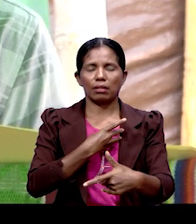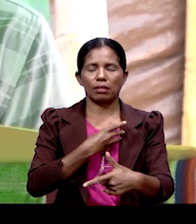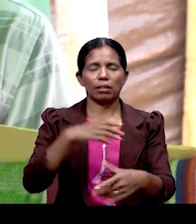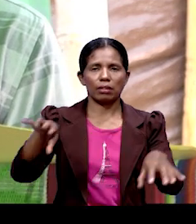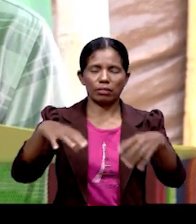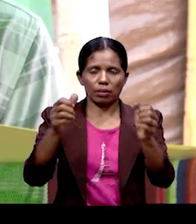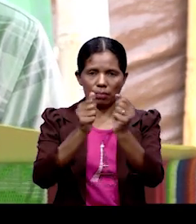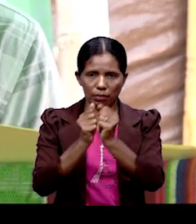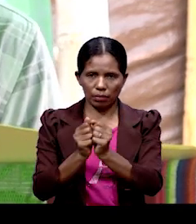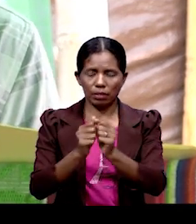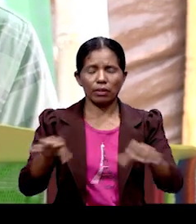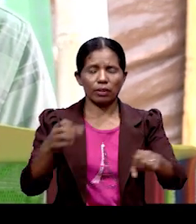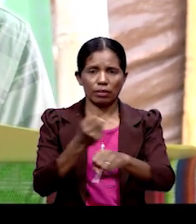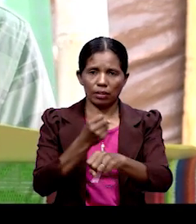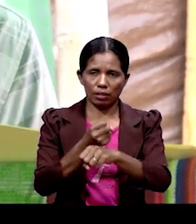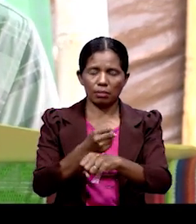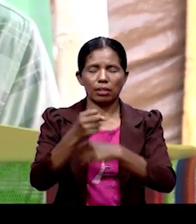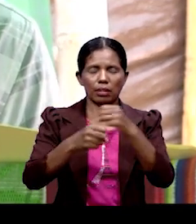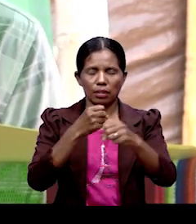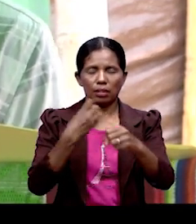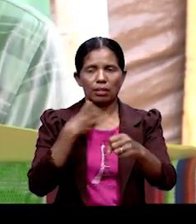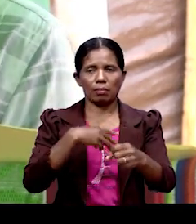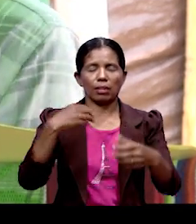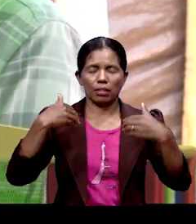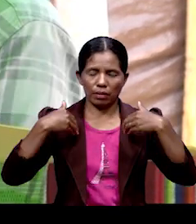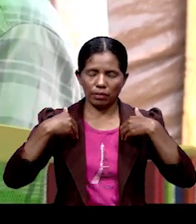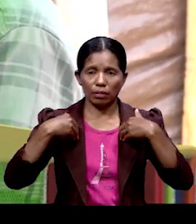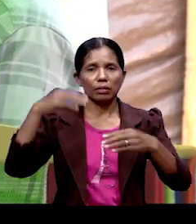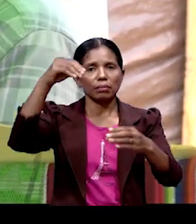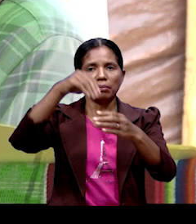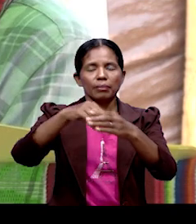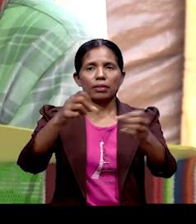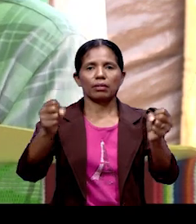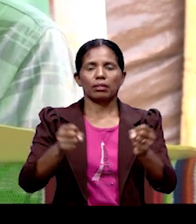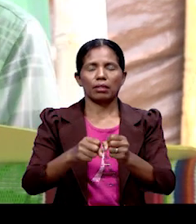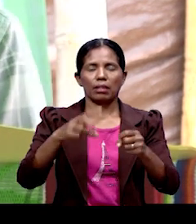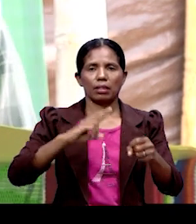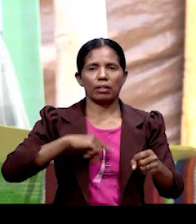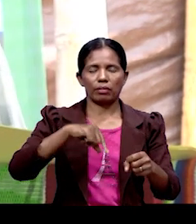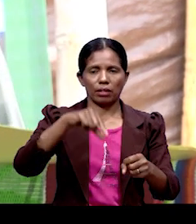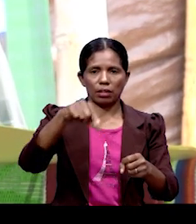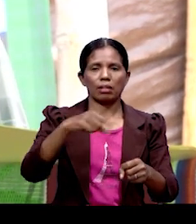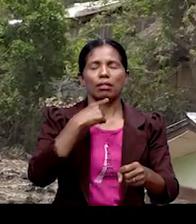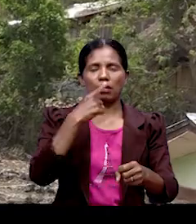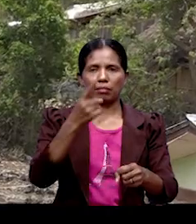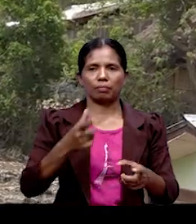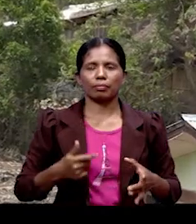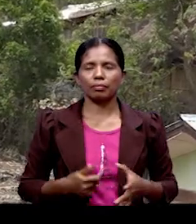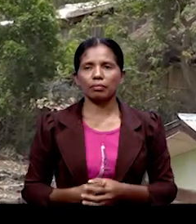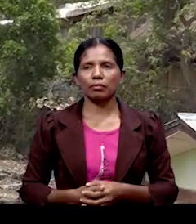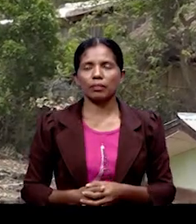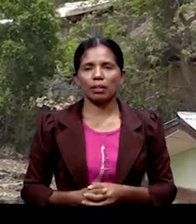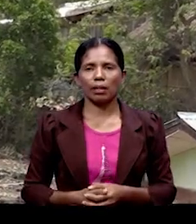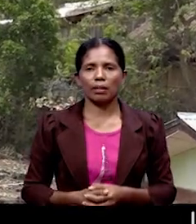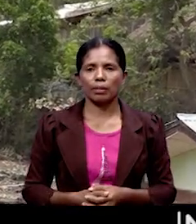esforço partina ne ta vele promove na incluímos sucos ira e habite que oi presidente município teni Suku